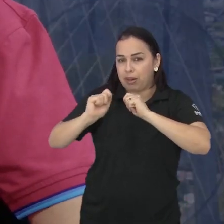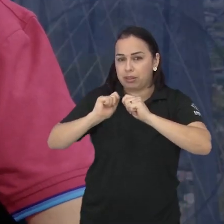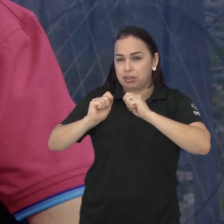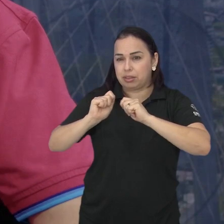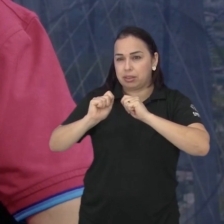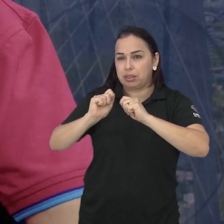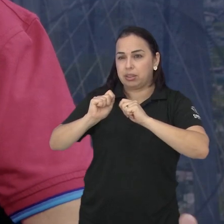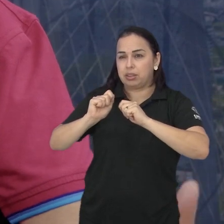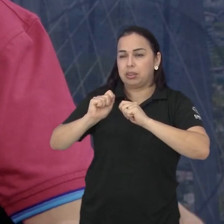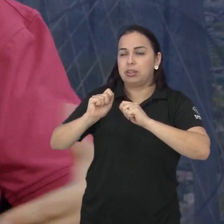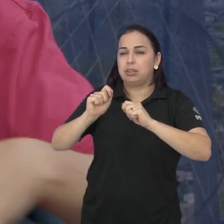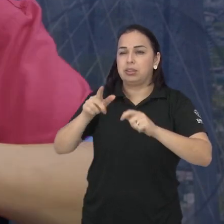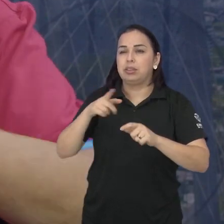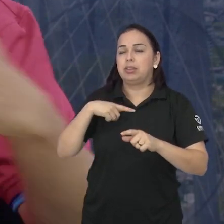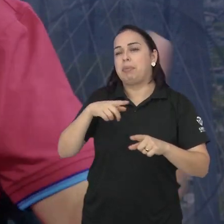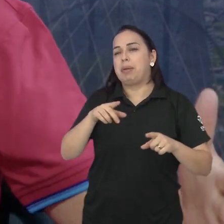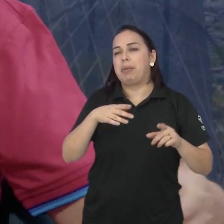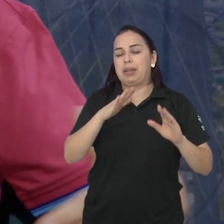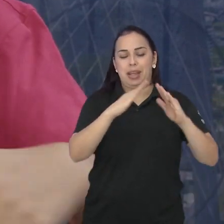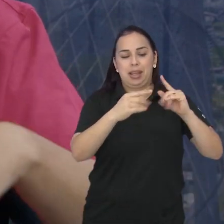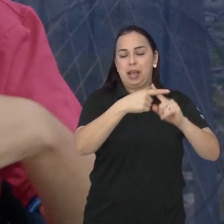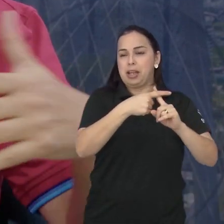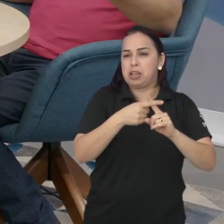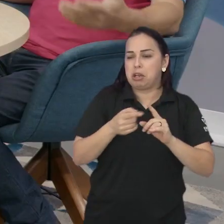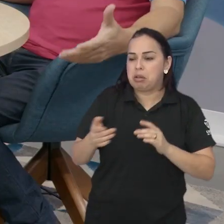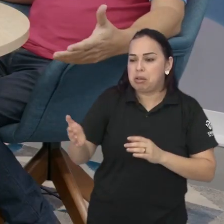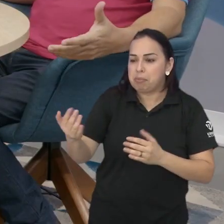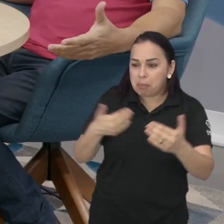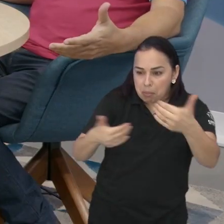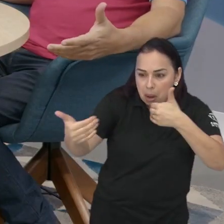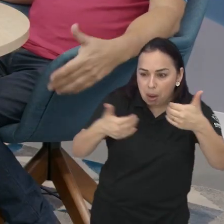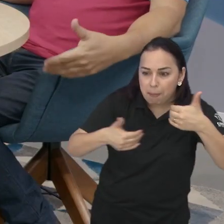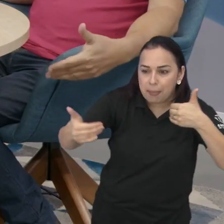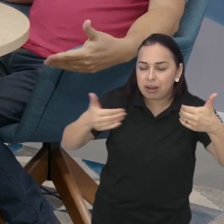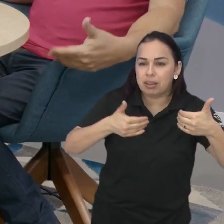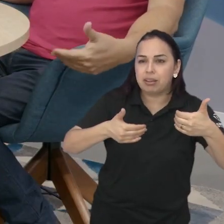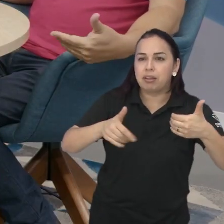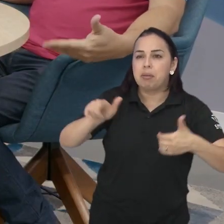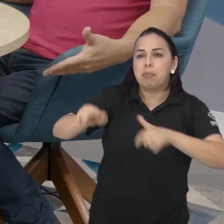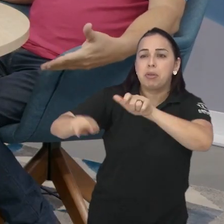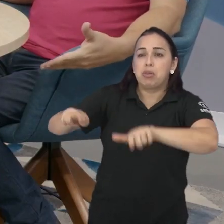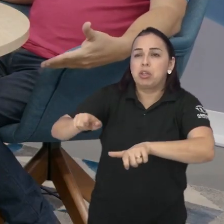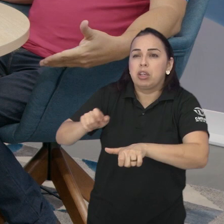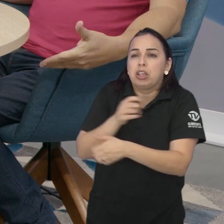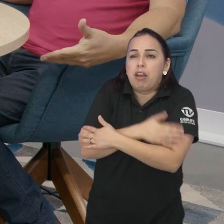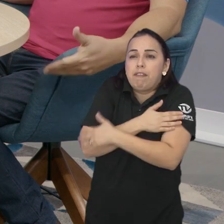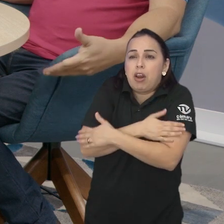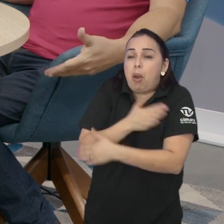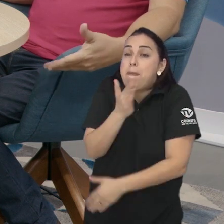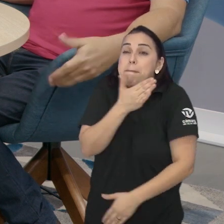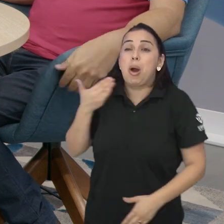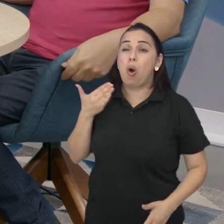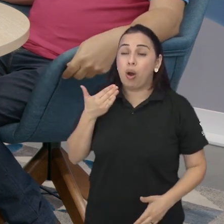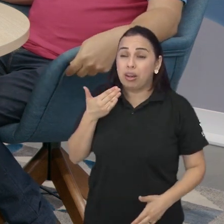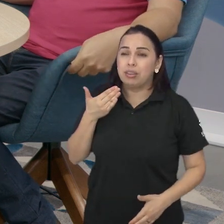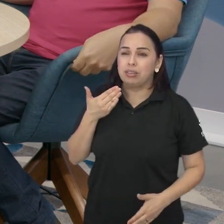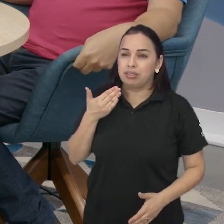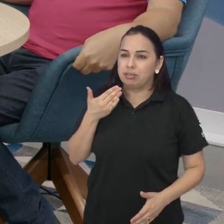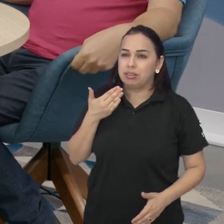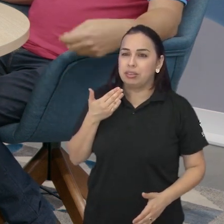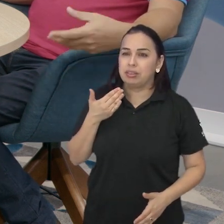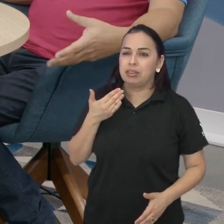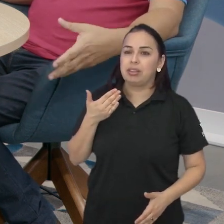grande exemplo do padre Júlio Lancelotti acolhendo dentro das igrejas, acolhendo nos espaços, pessoas que morrem de frio. E às vezes, para não morrer de